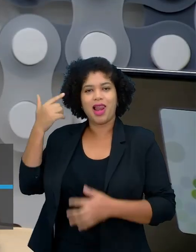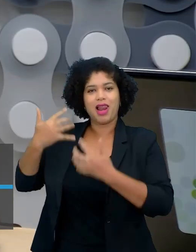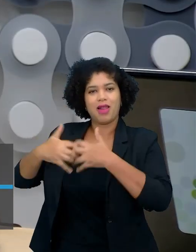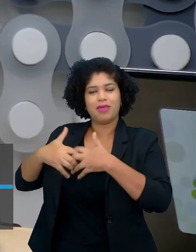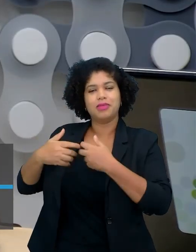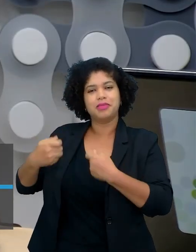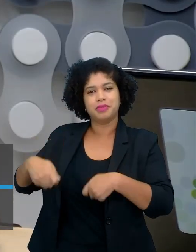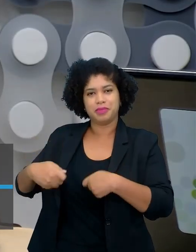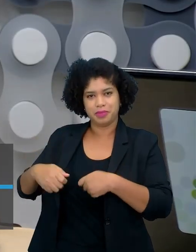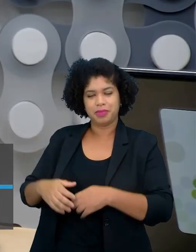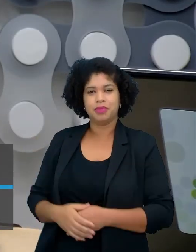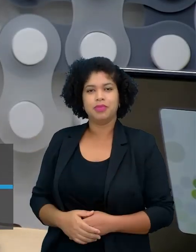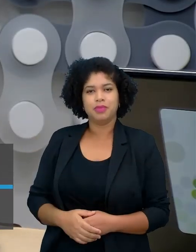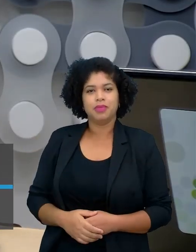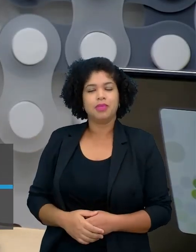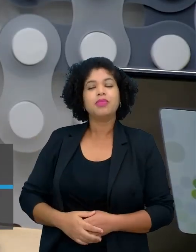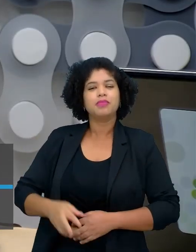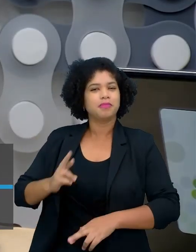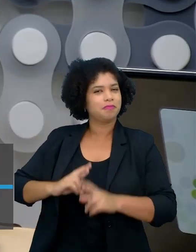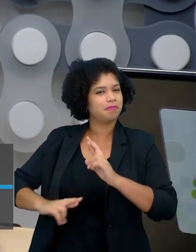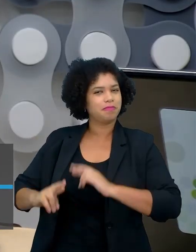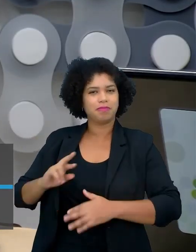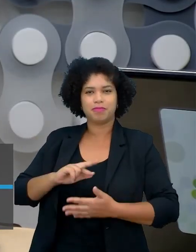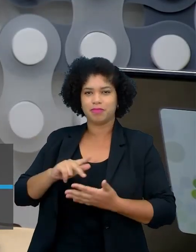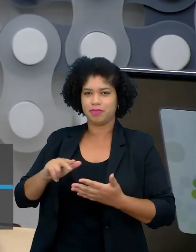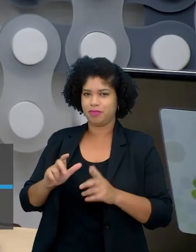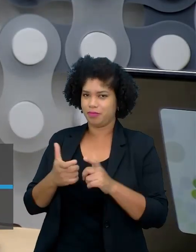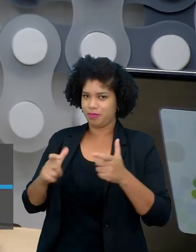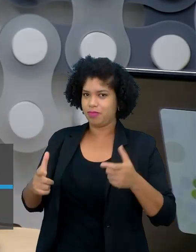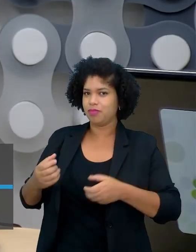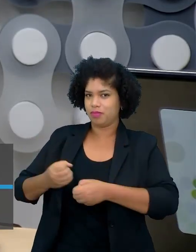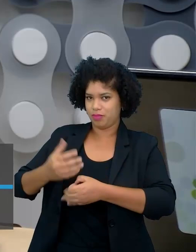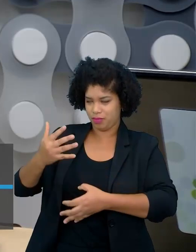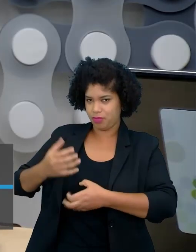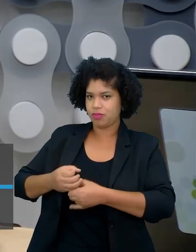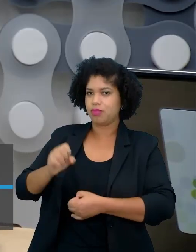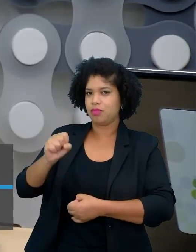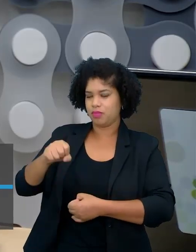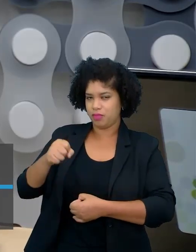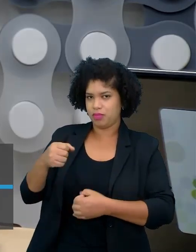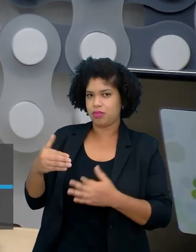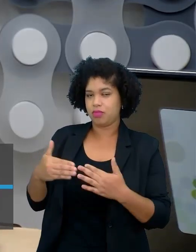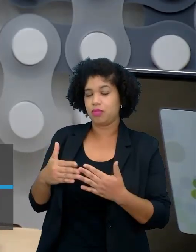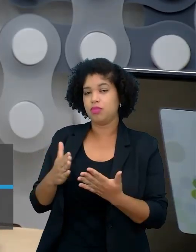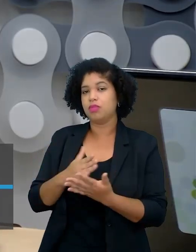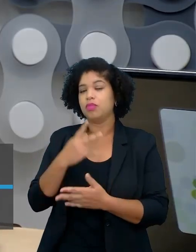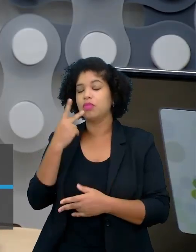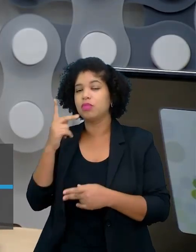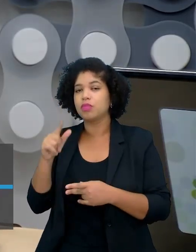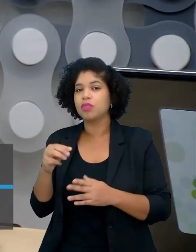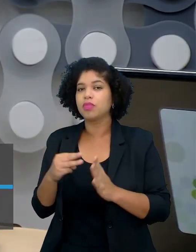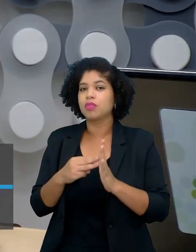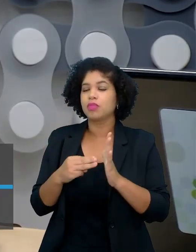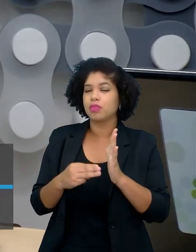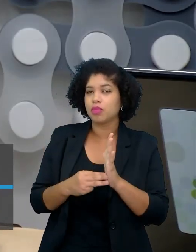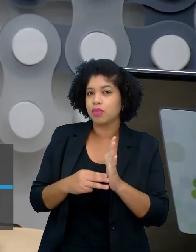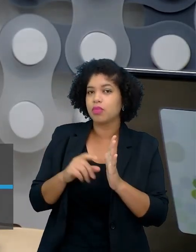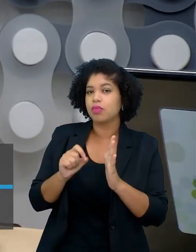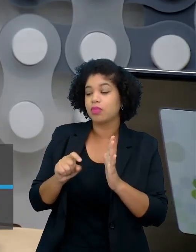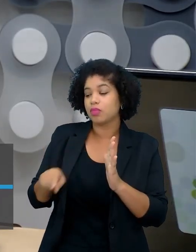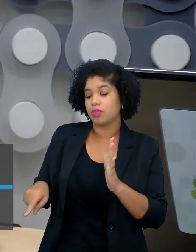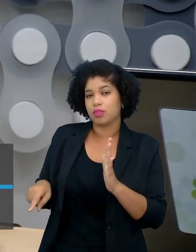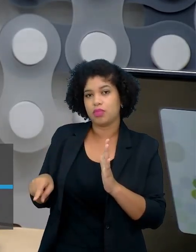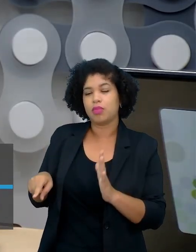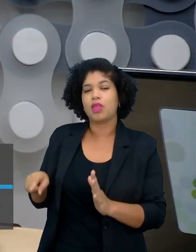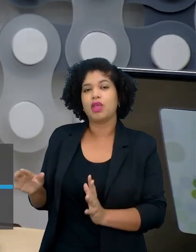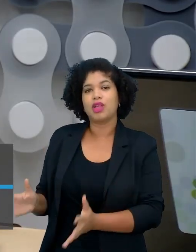muitas interações assim. Alguns colocaram que se trata de uma metodologia que coloca o aluno como ativo,